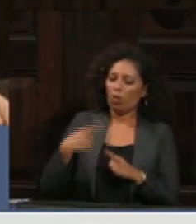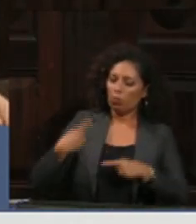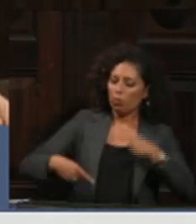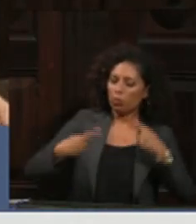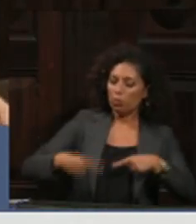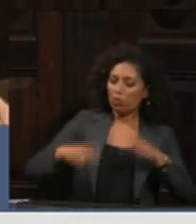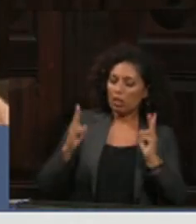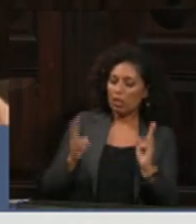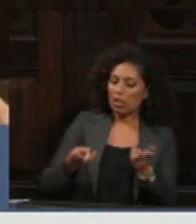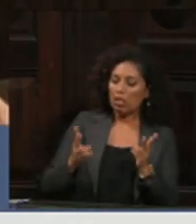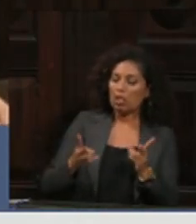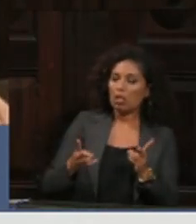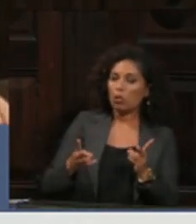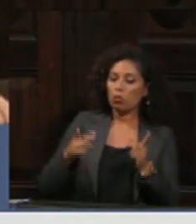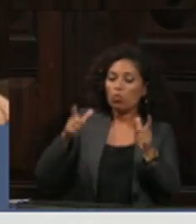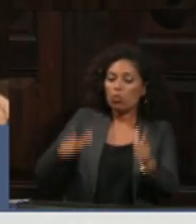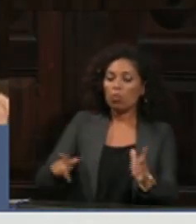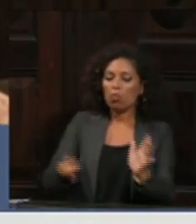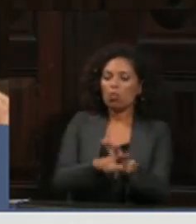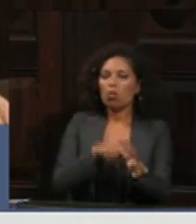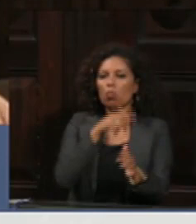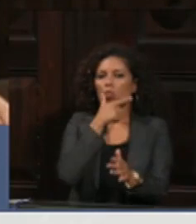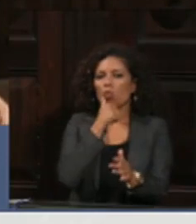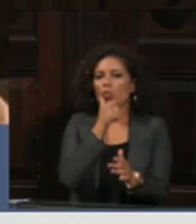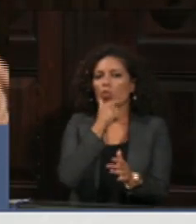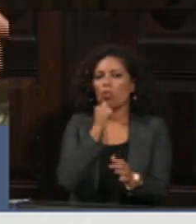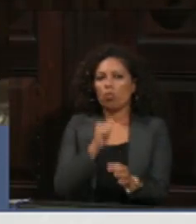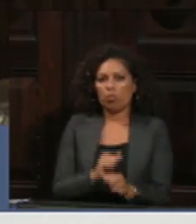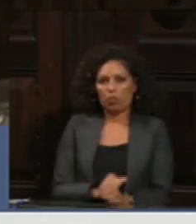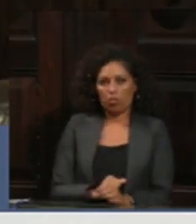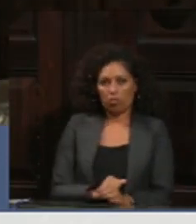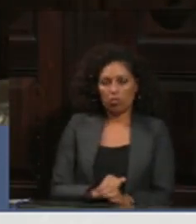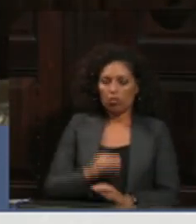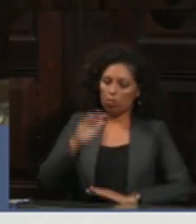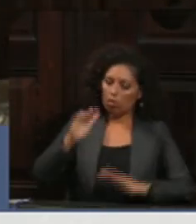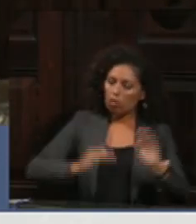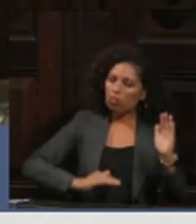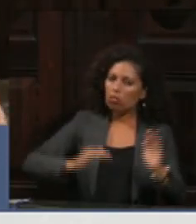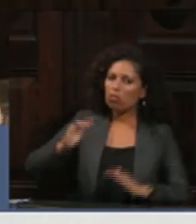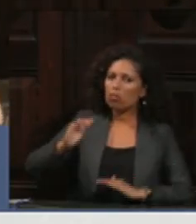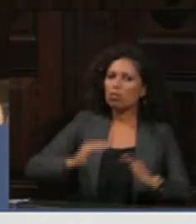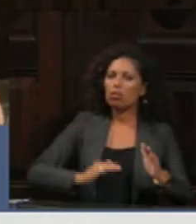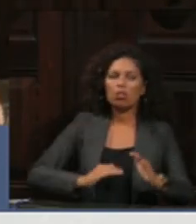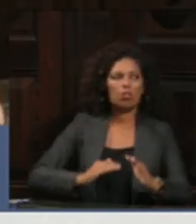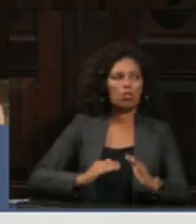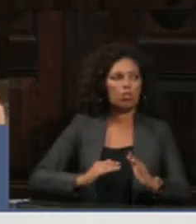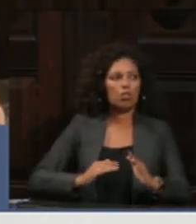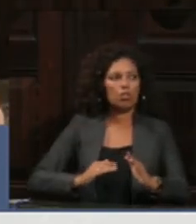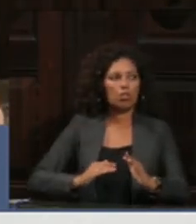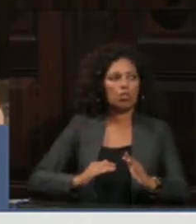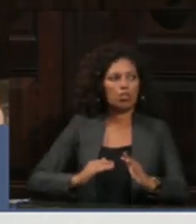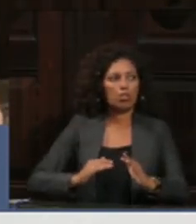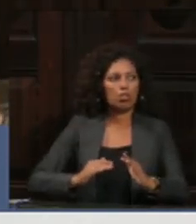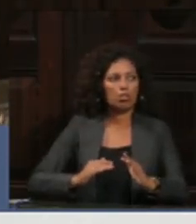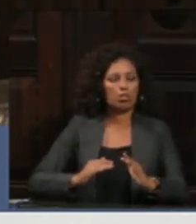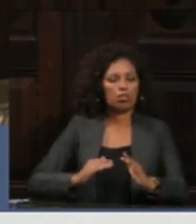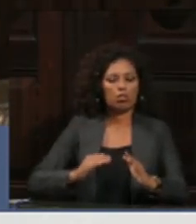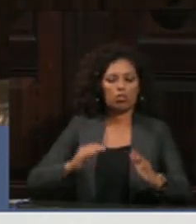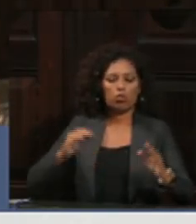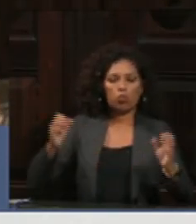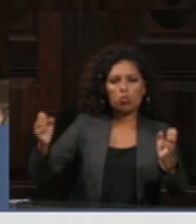ambiente machista e, na maioria das vezes, esse exercício de